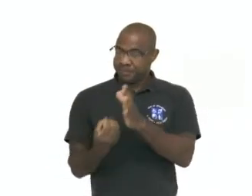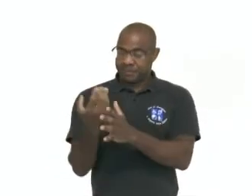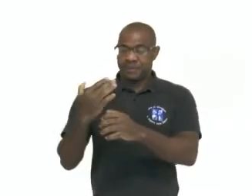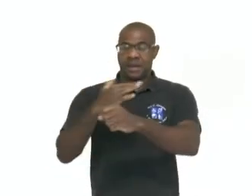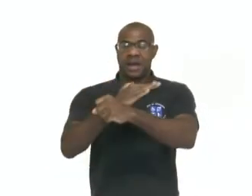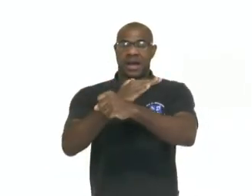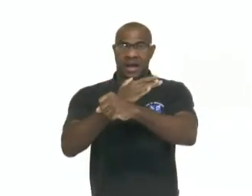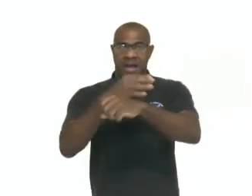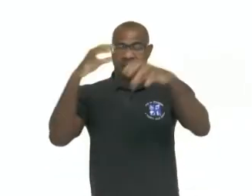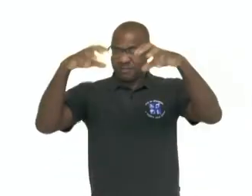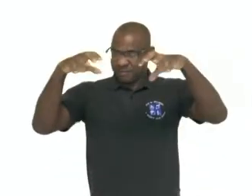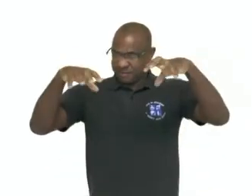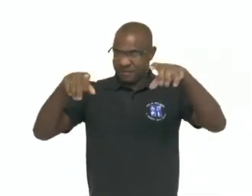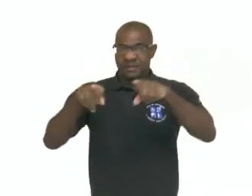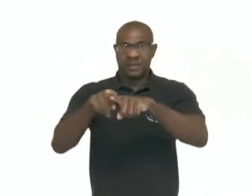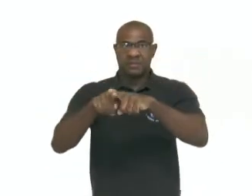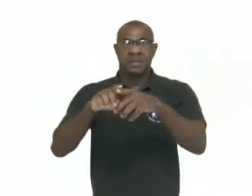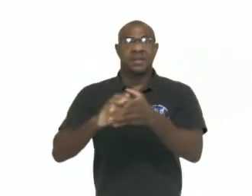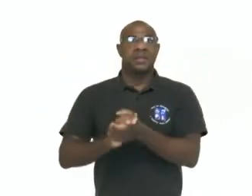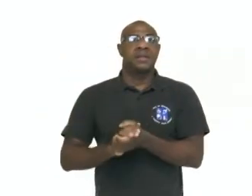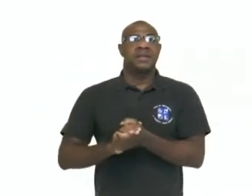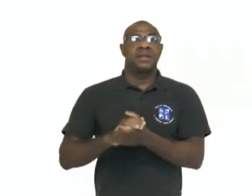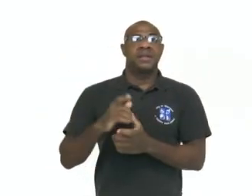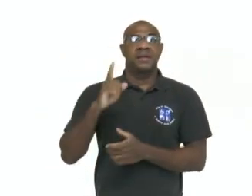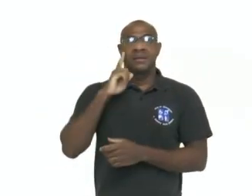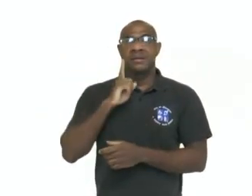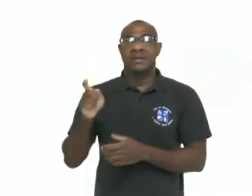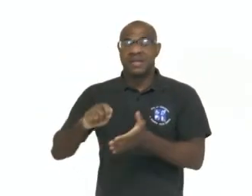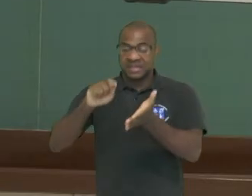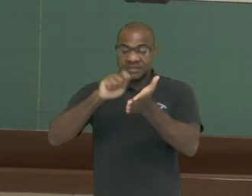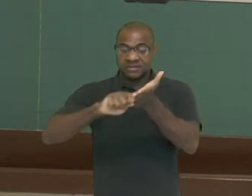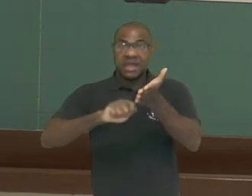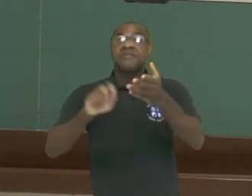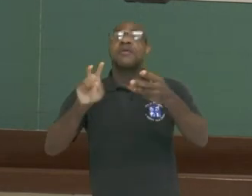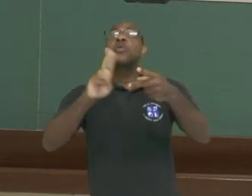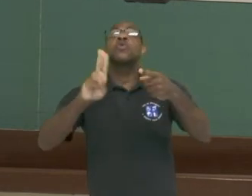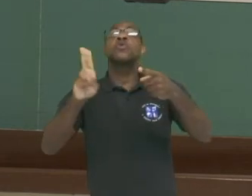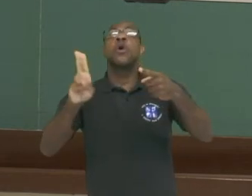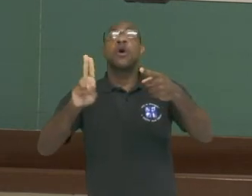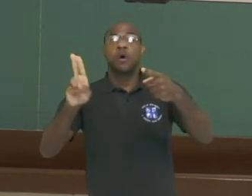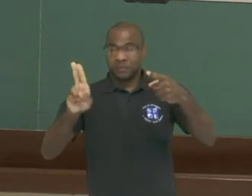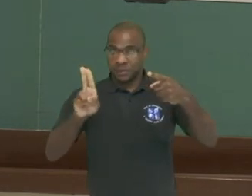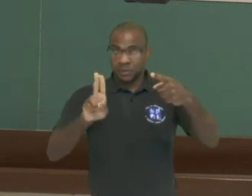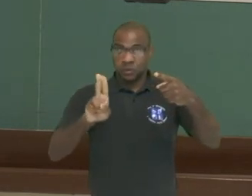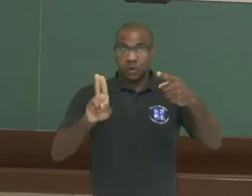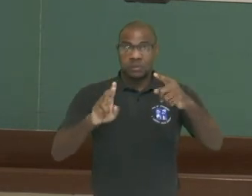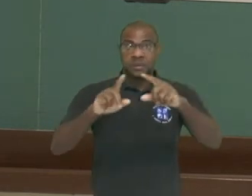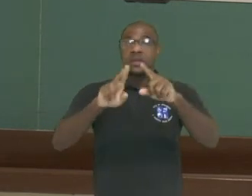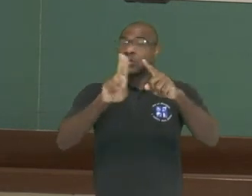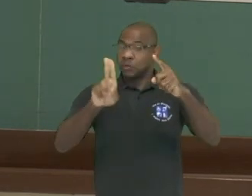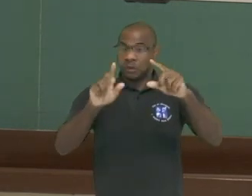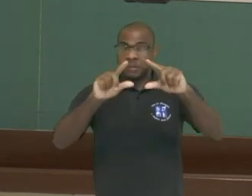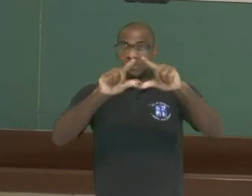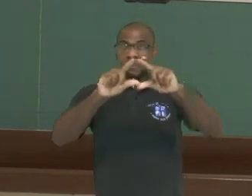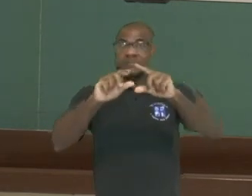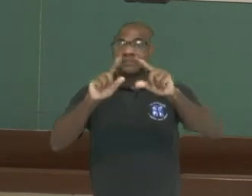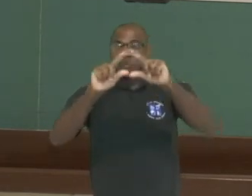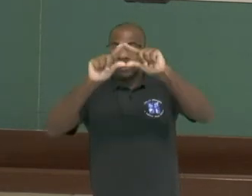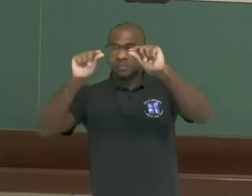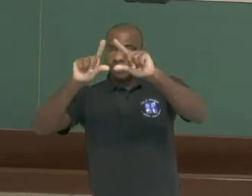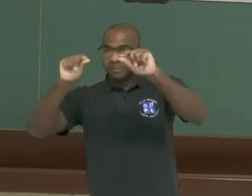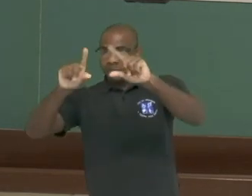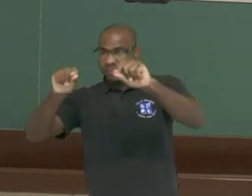da inibição respiratória, são óxidos, escreva a classificação para os óxidos mencionados. Agora é com